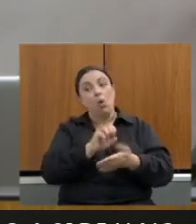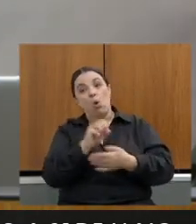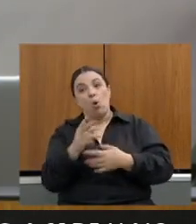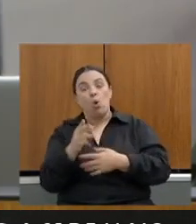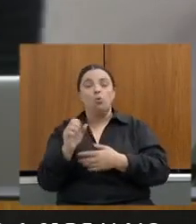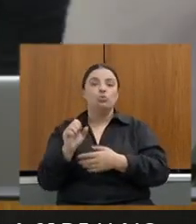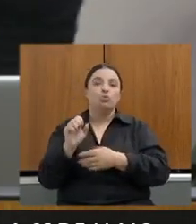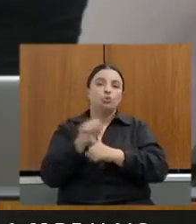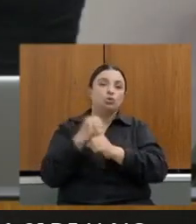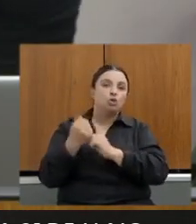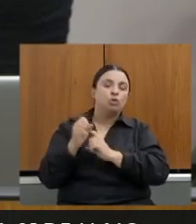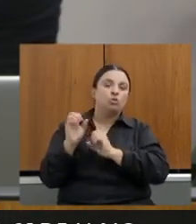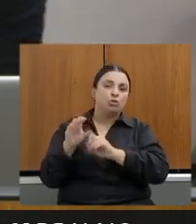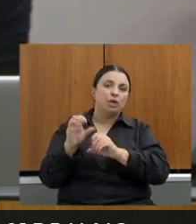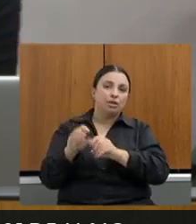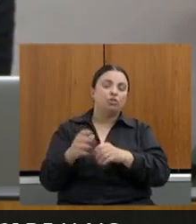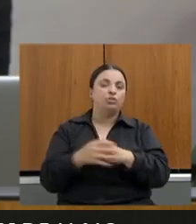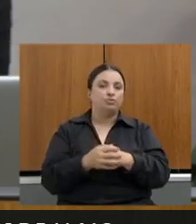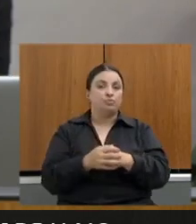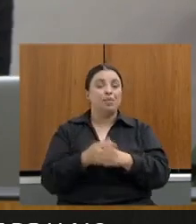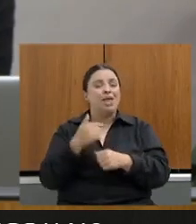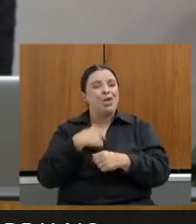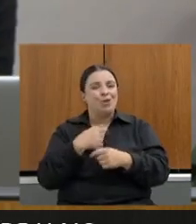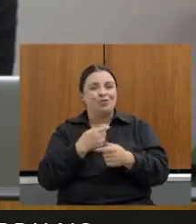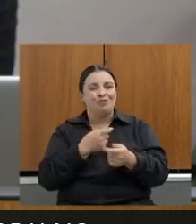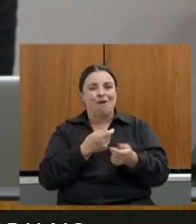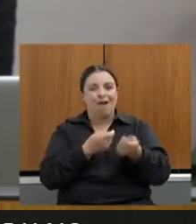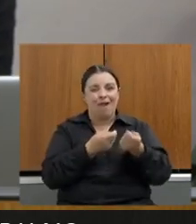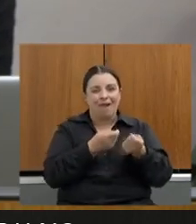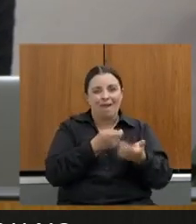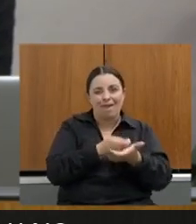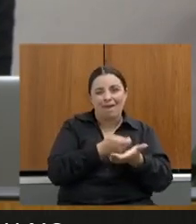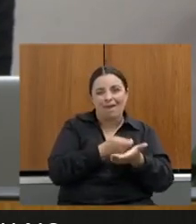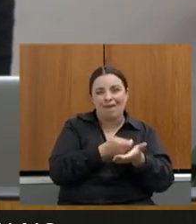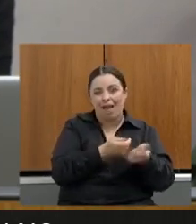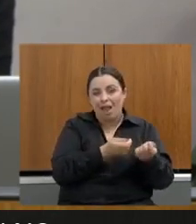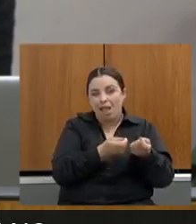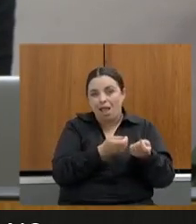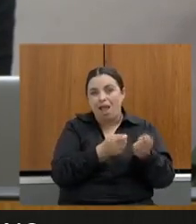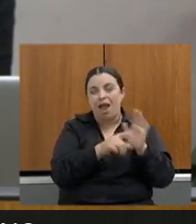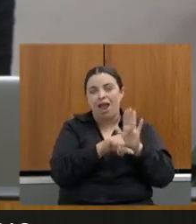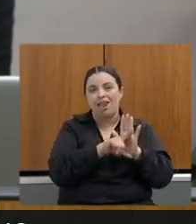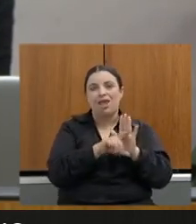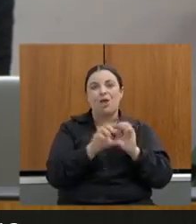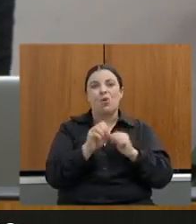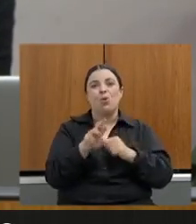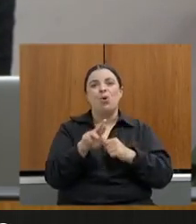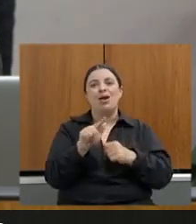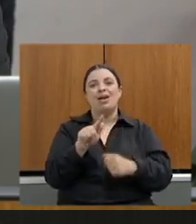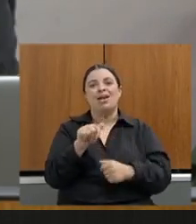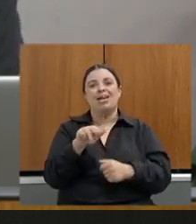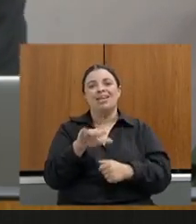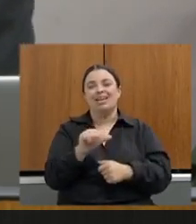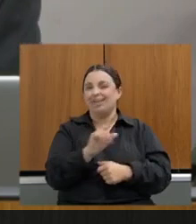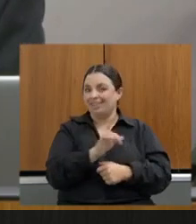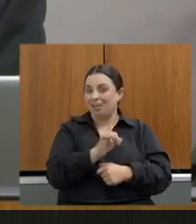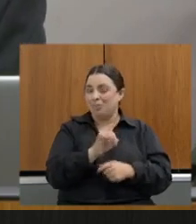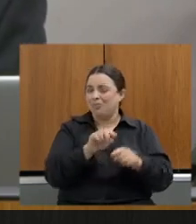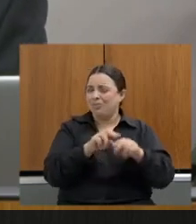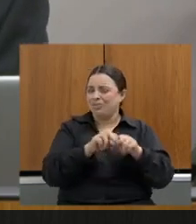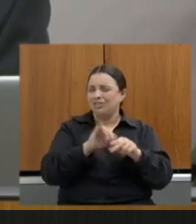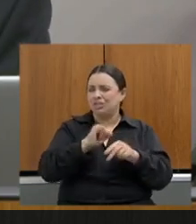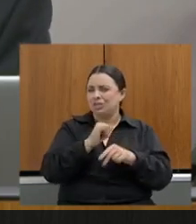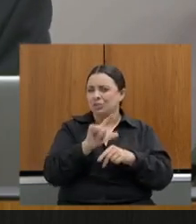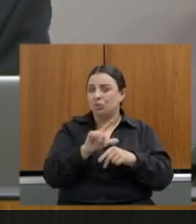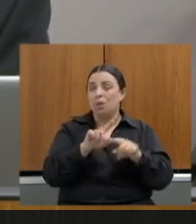Não vou apertar o senhor muito aqui enquanto a a a lei orgânica não porque nós estamos em Julho mas quem sabe o senhor